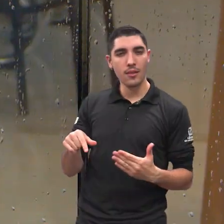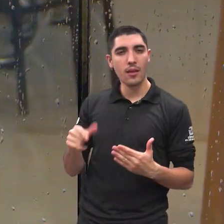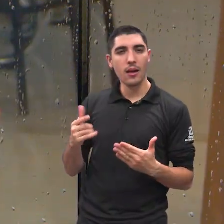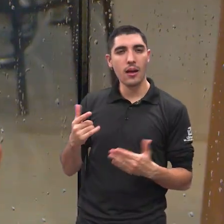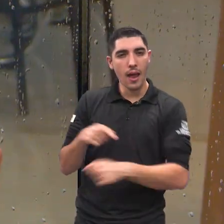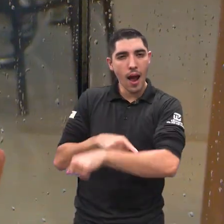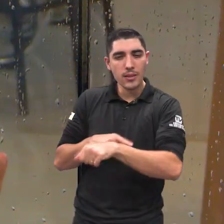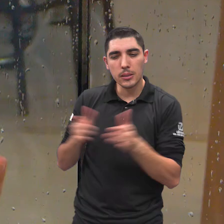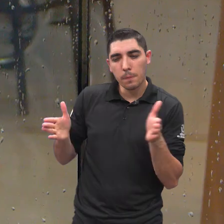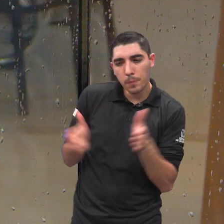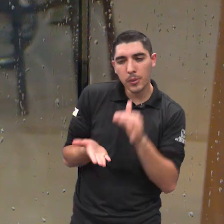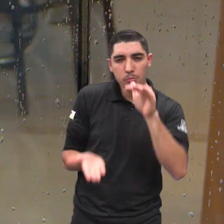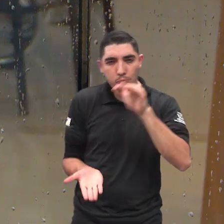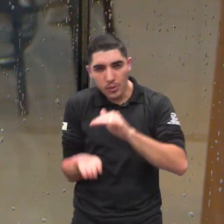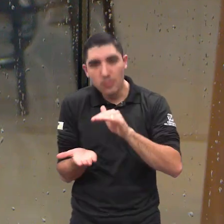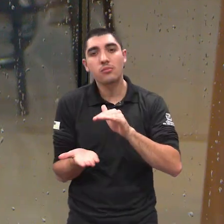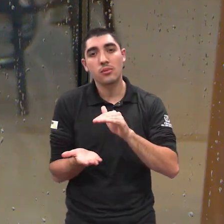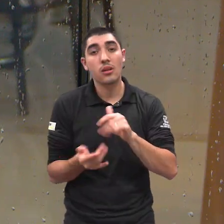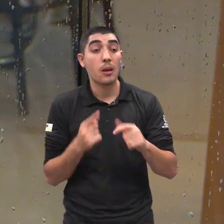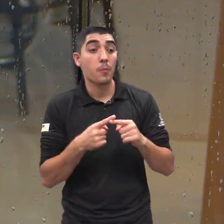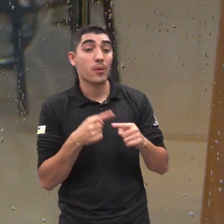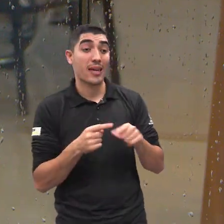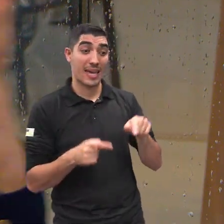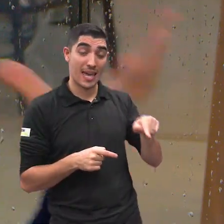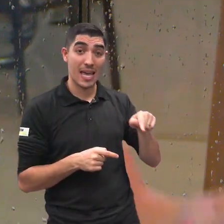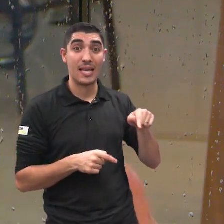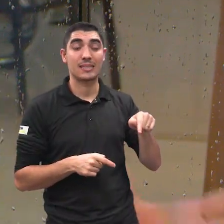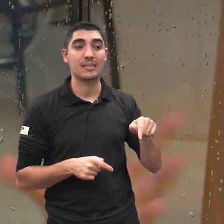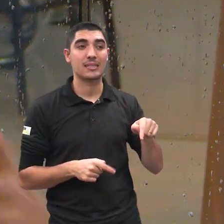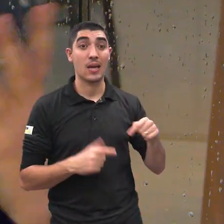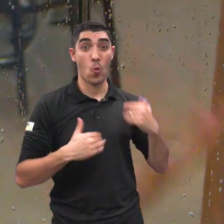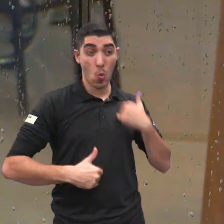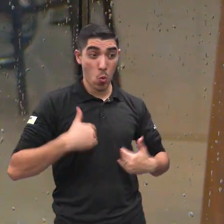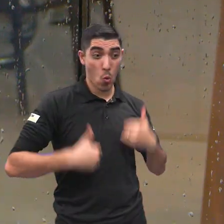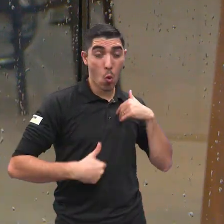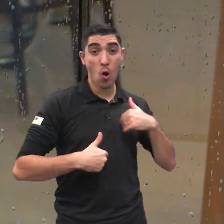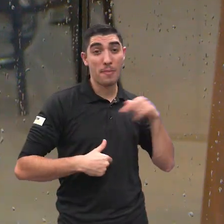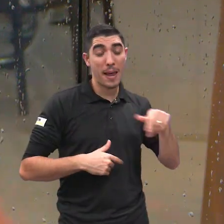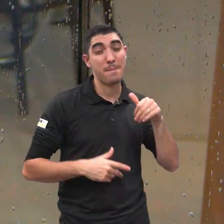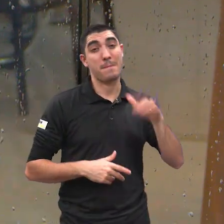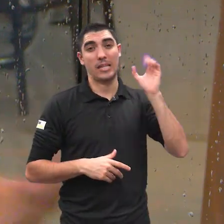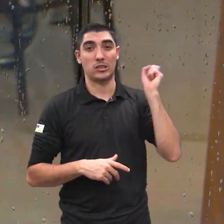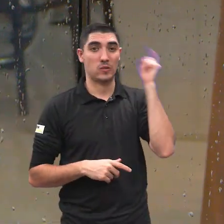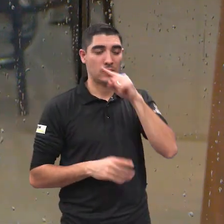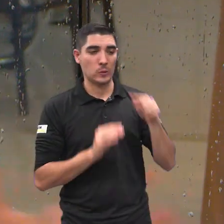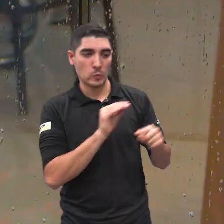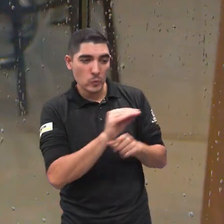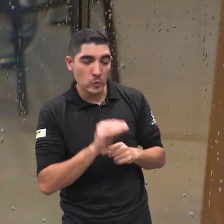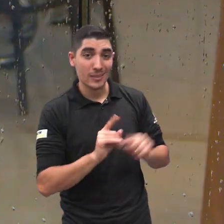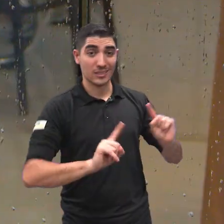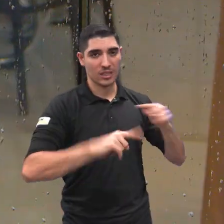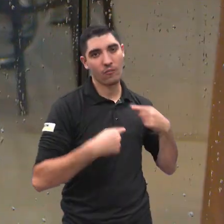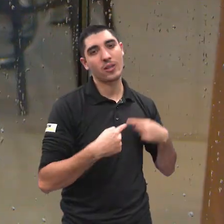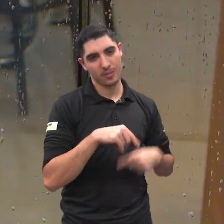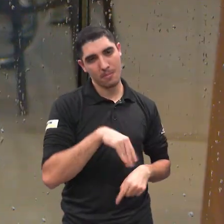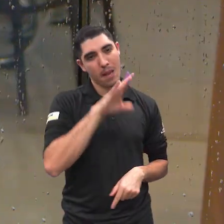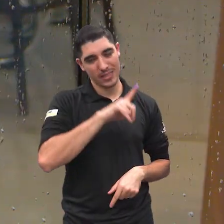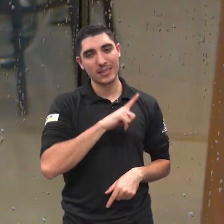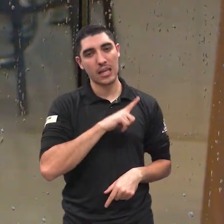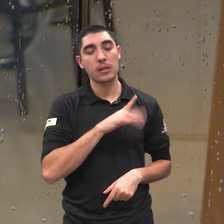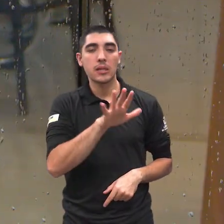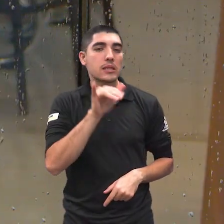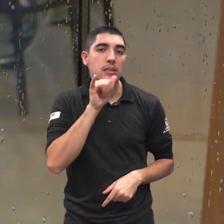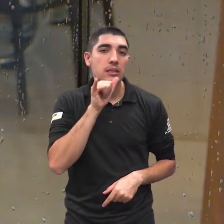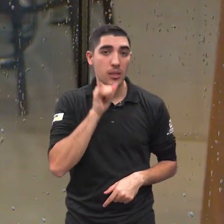É acelerado no sentido de que eles têm mais desafios para o corpo deles se manter saudável ao longo da vida do que uma raça menor.